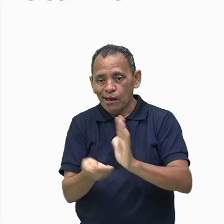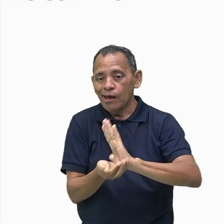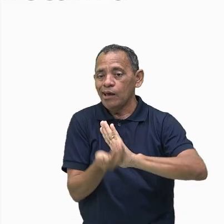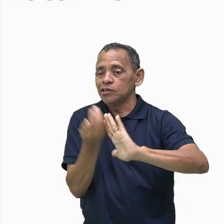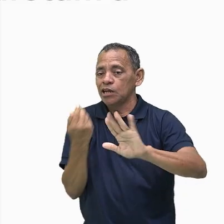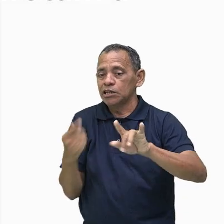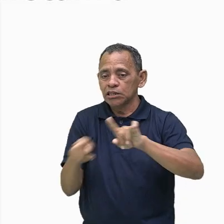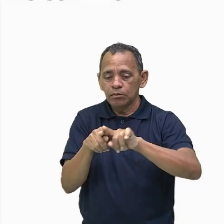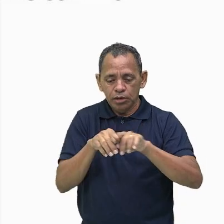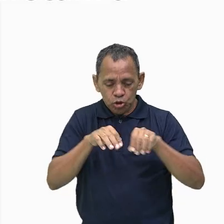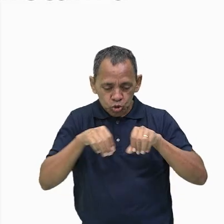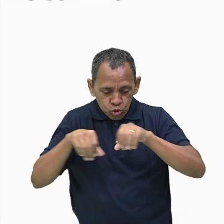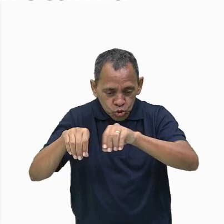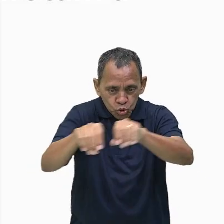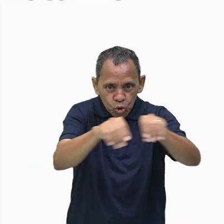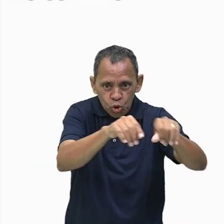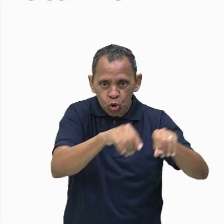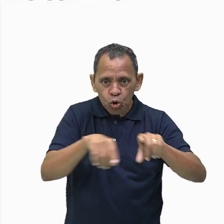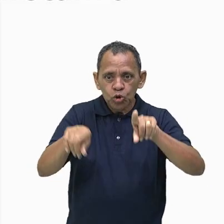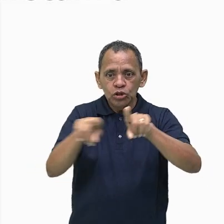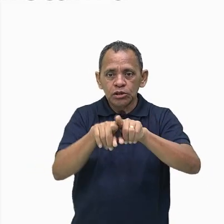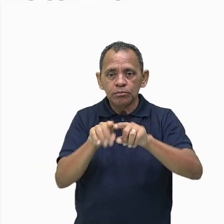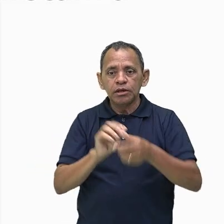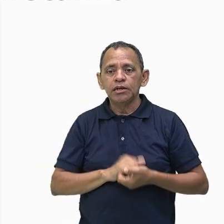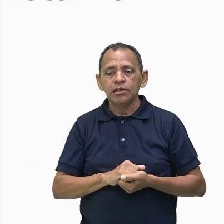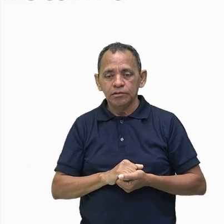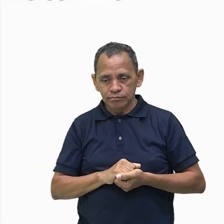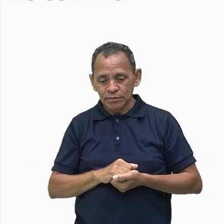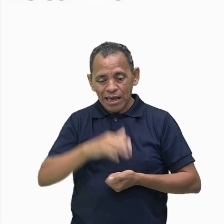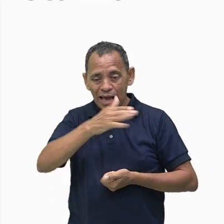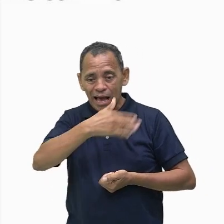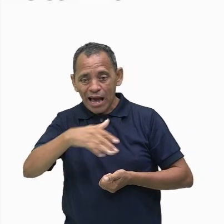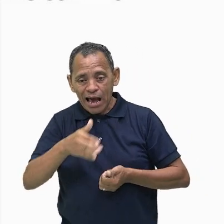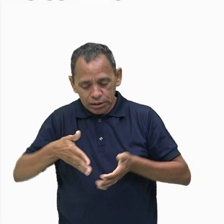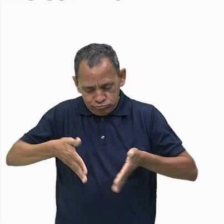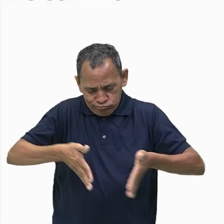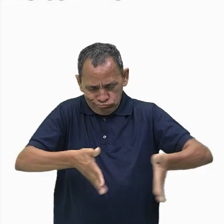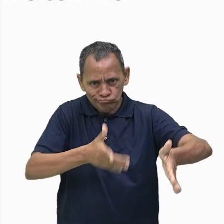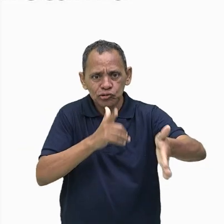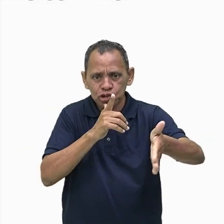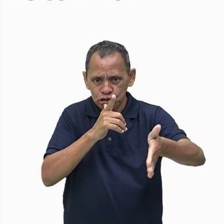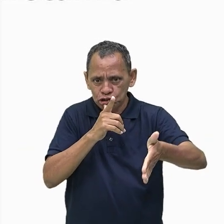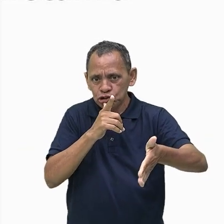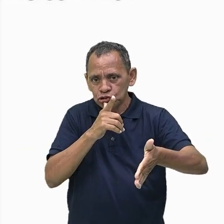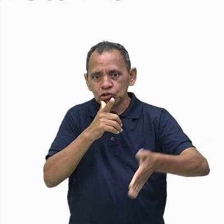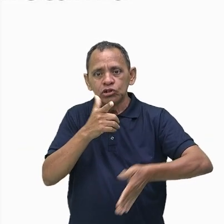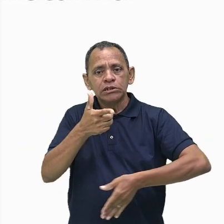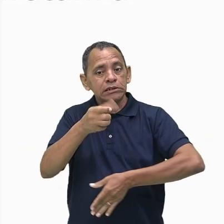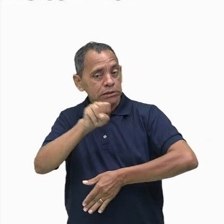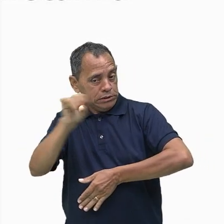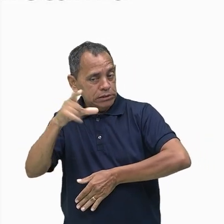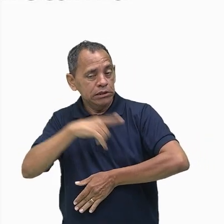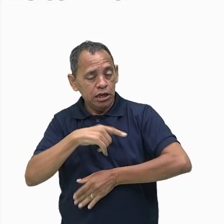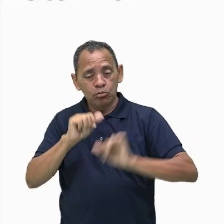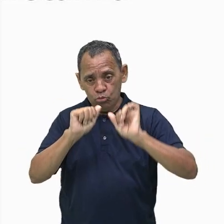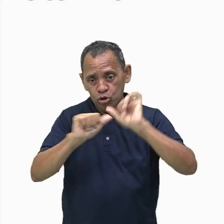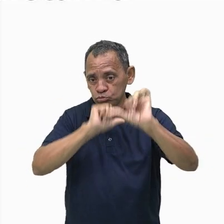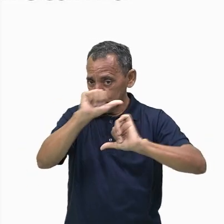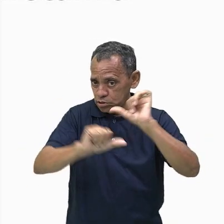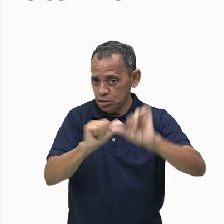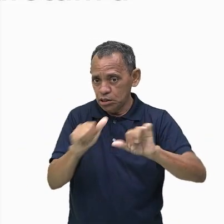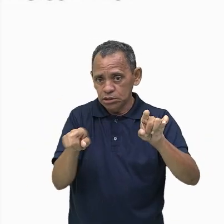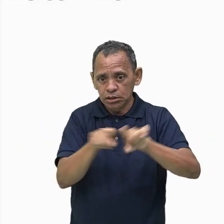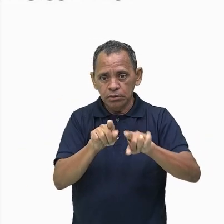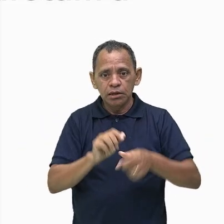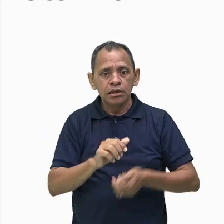o assoreamento ali dos cursos de água, se tiver um igarapé, se tiver um pequeno rio também pode alterar, né? E